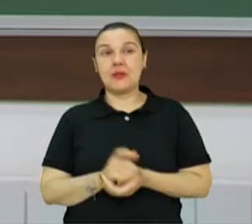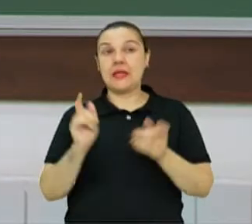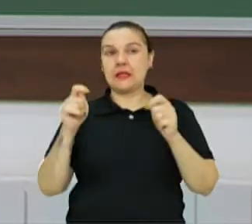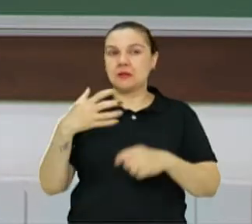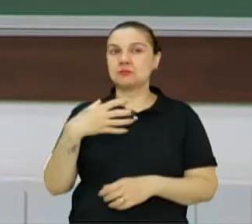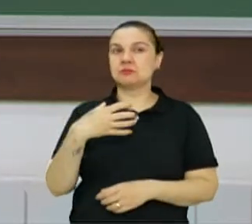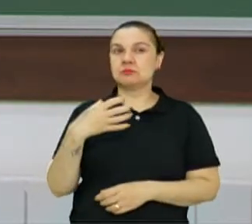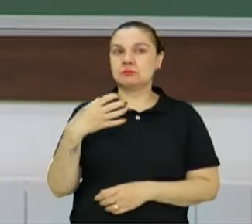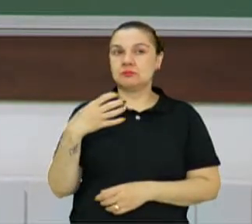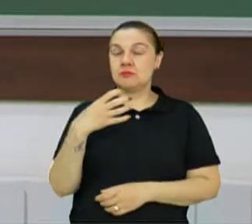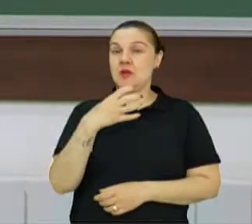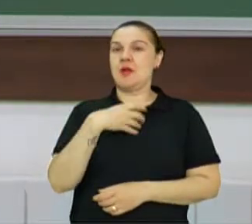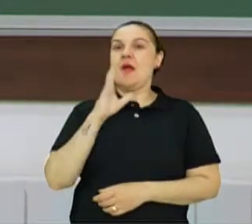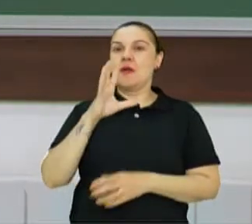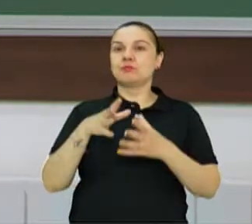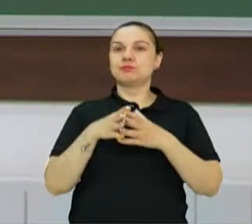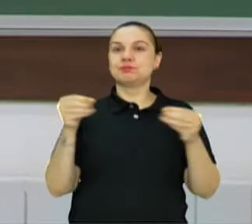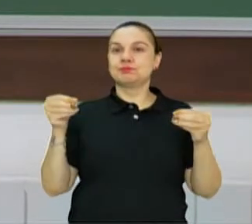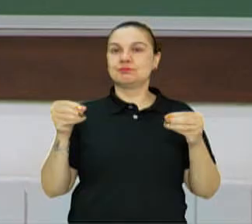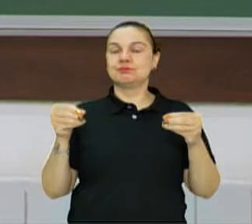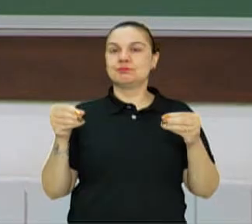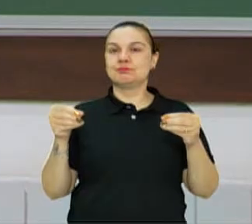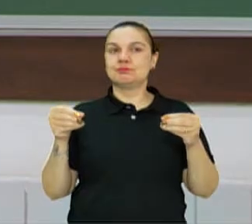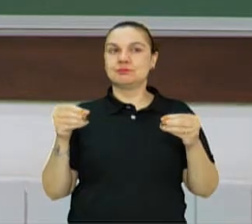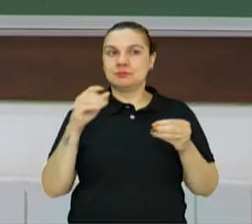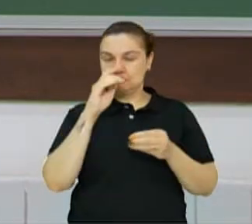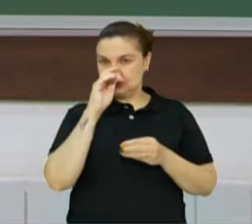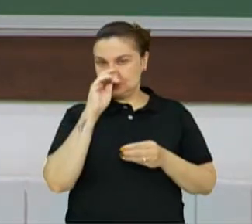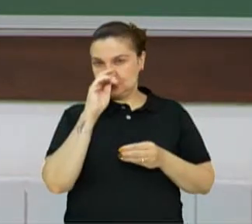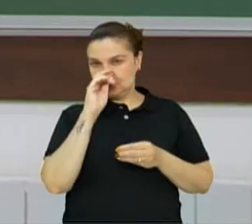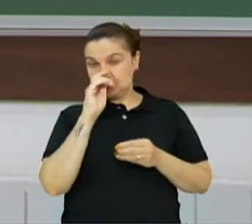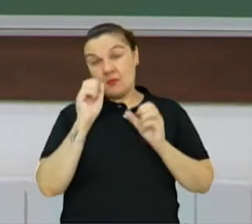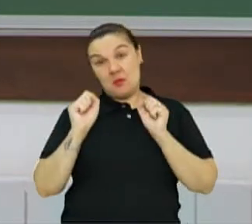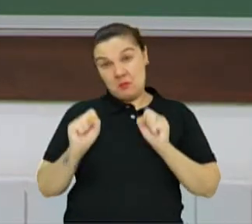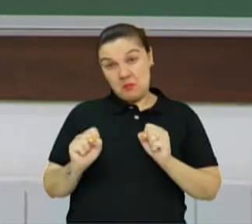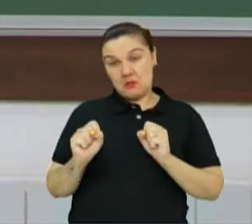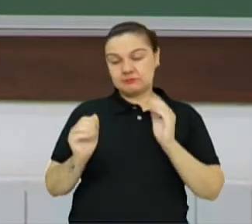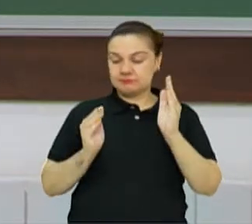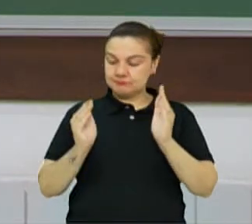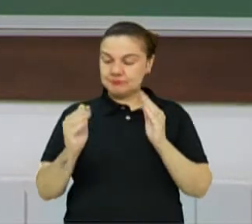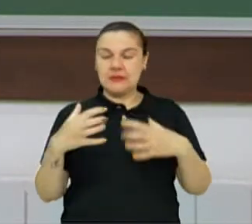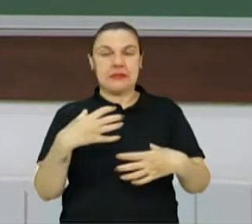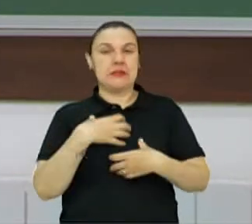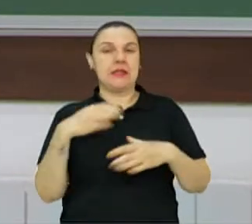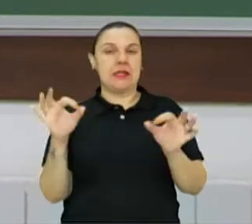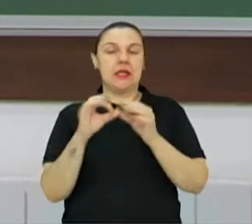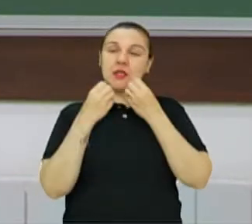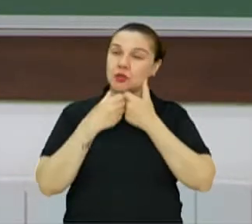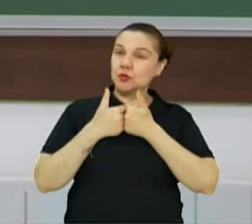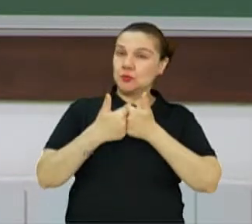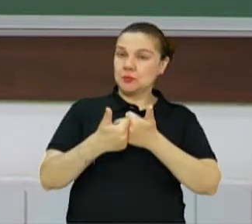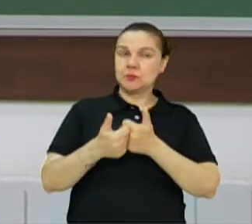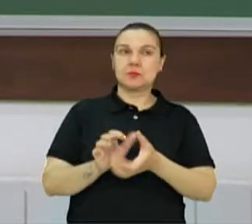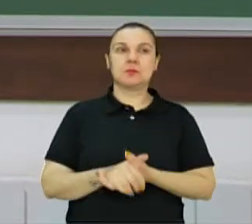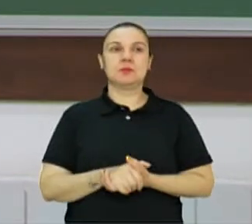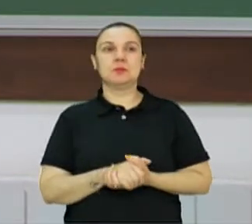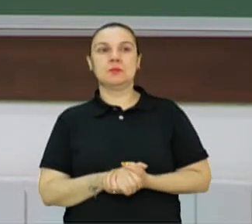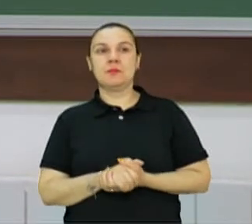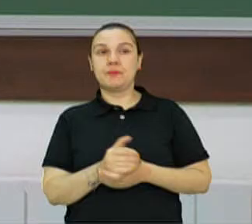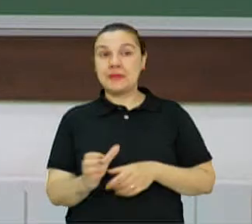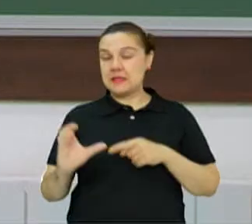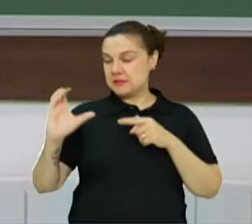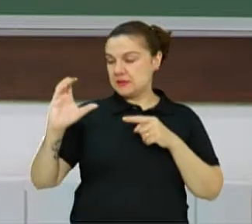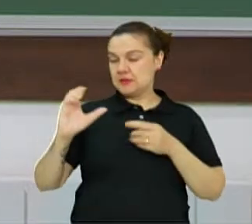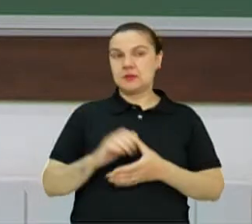a impressão errônea de uma cura. Então, a pessoa pode ficar um tempo ali sem sentir nada, né? Achar que tá tudo bem já.